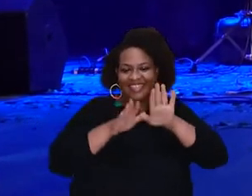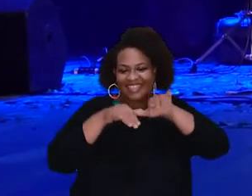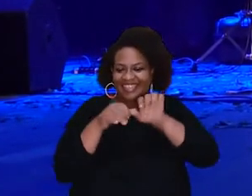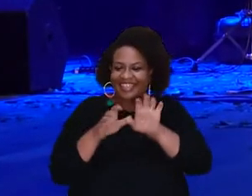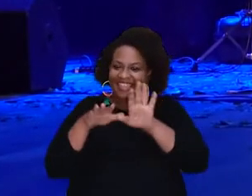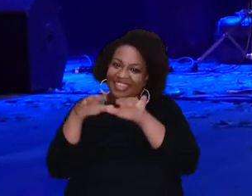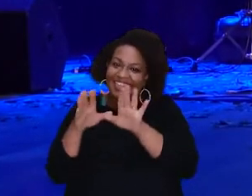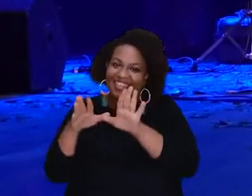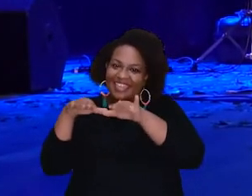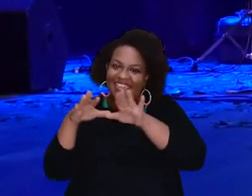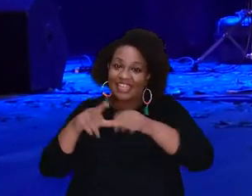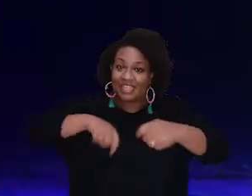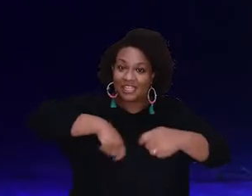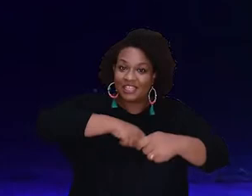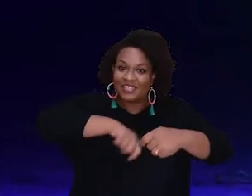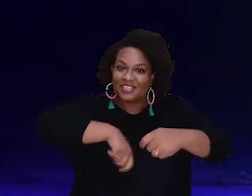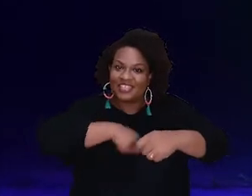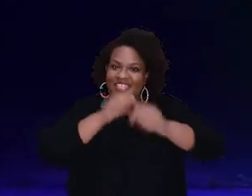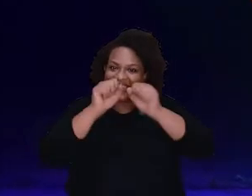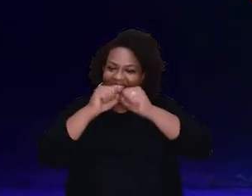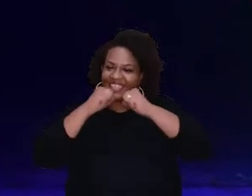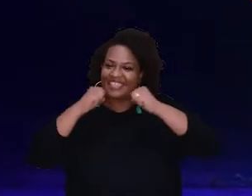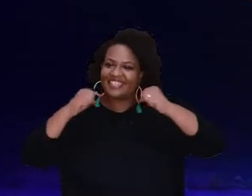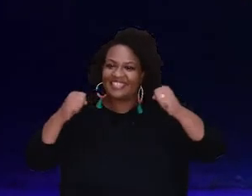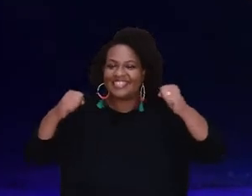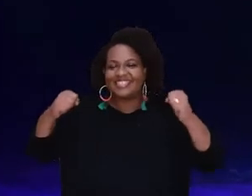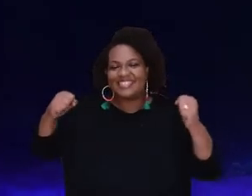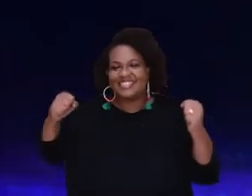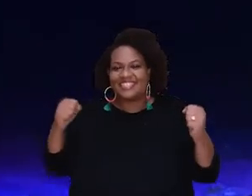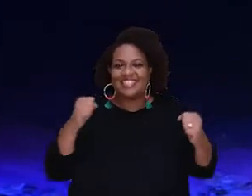sorriu e pousou na janela da cozinha.